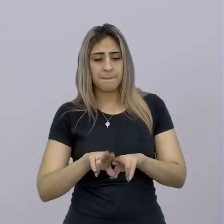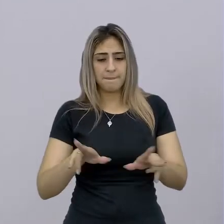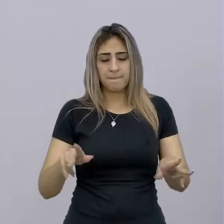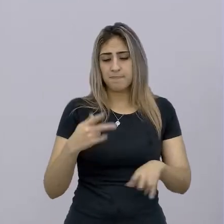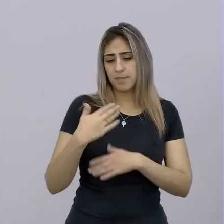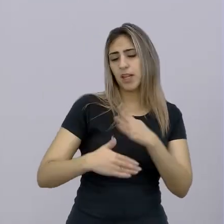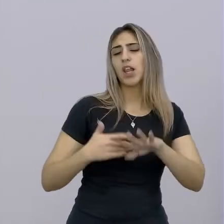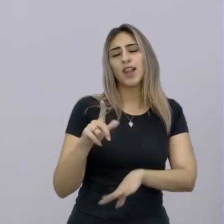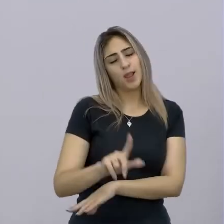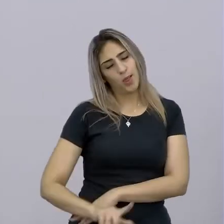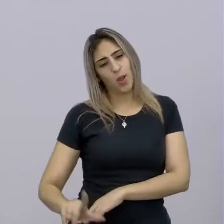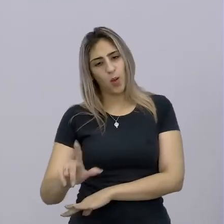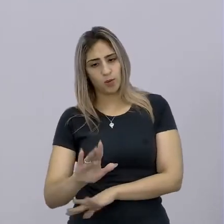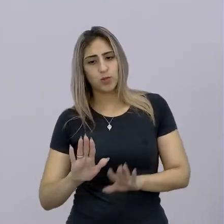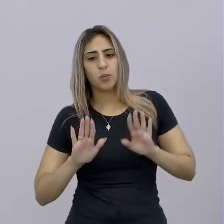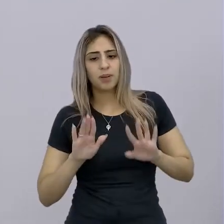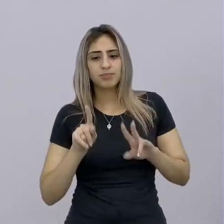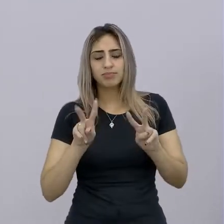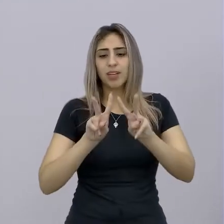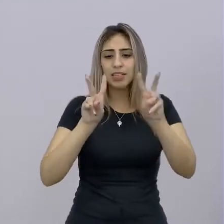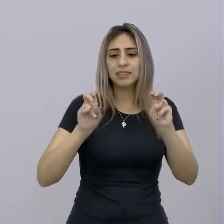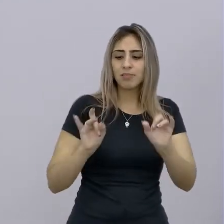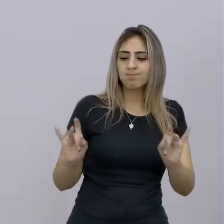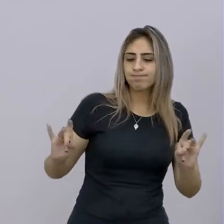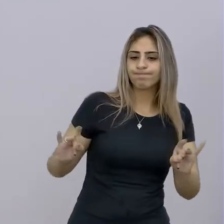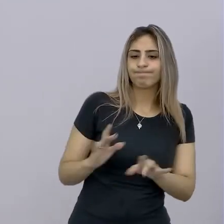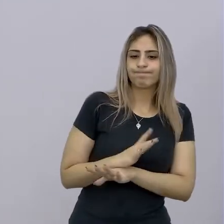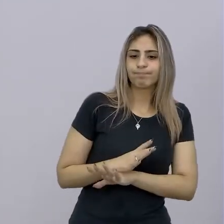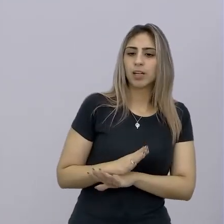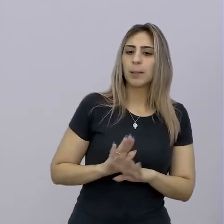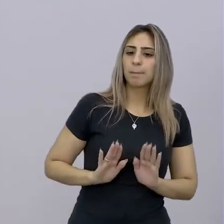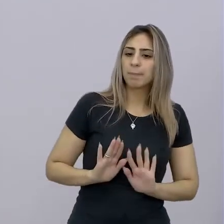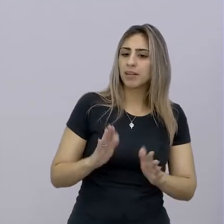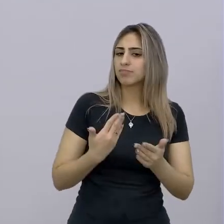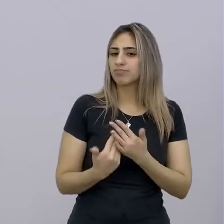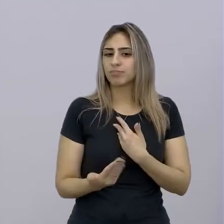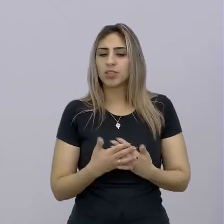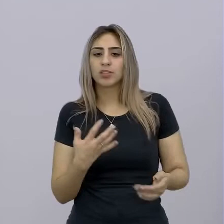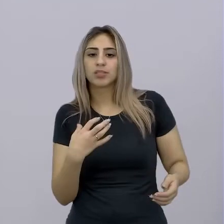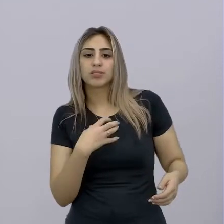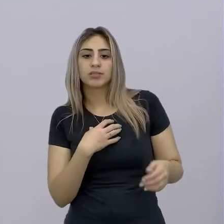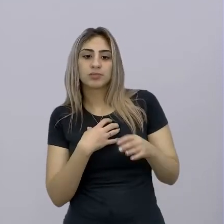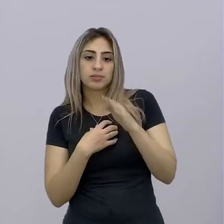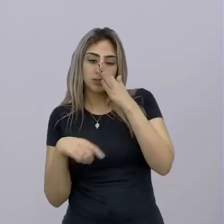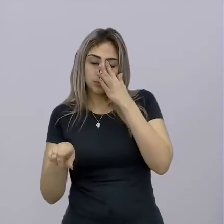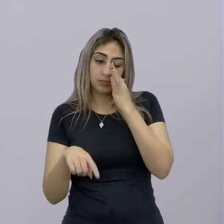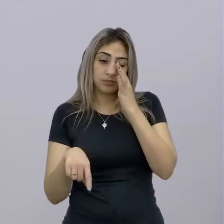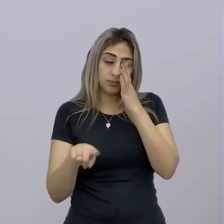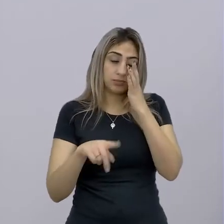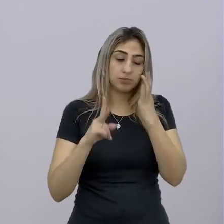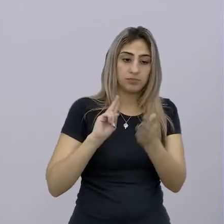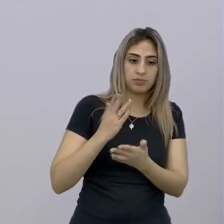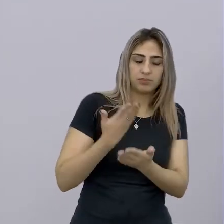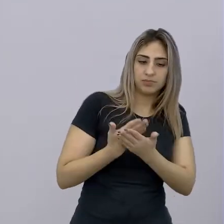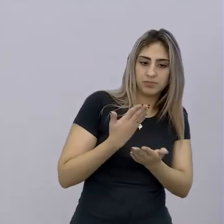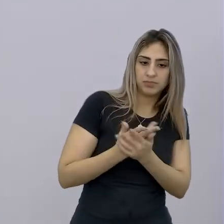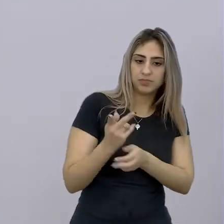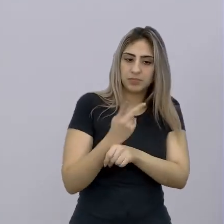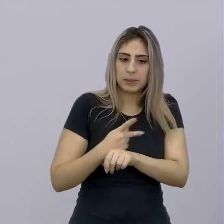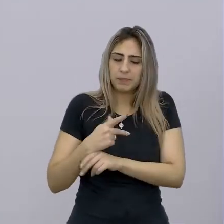disso, obviamente, não é uma questão fechada, mas, de qualquer forma, esses estudiosos eles sempre procuram